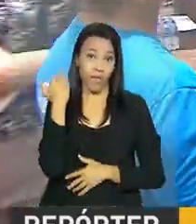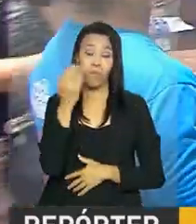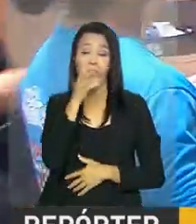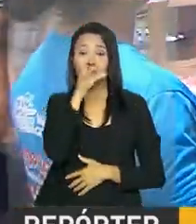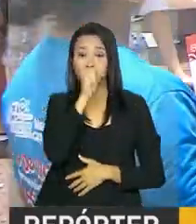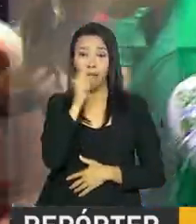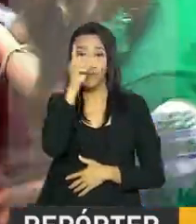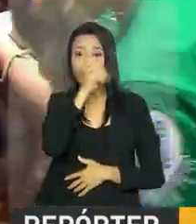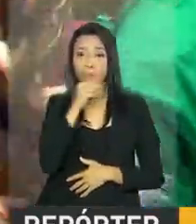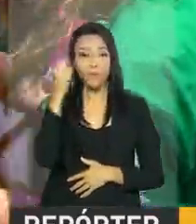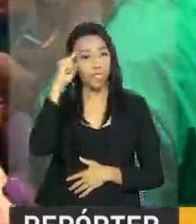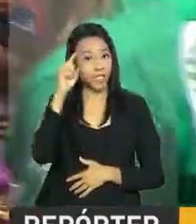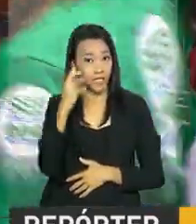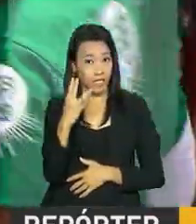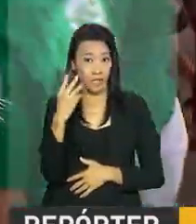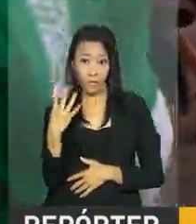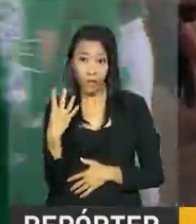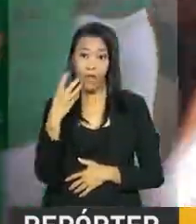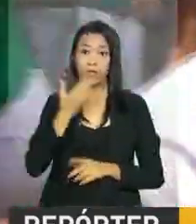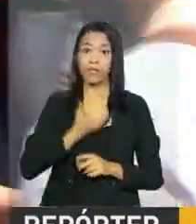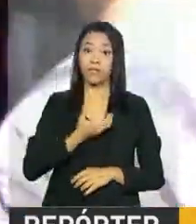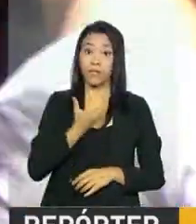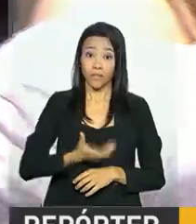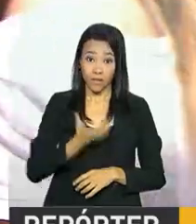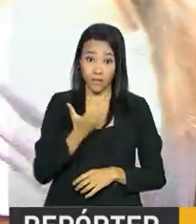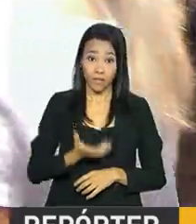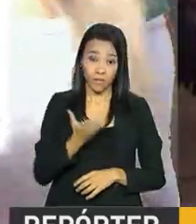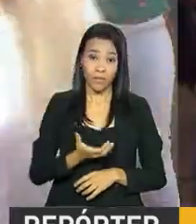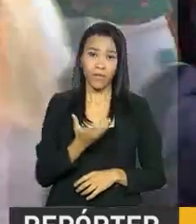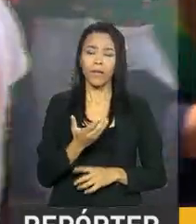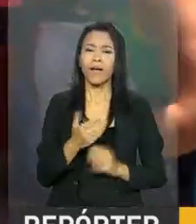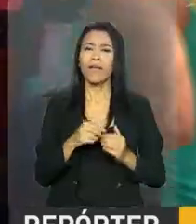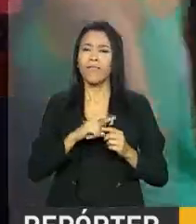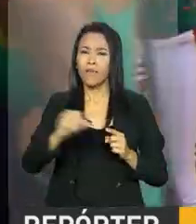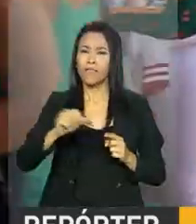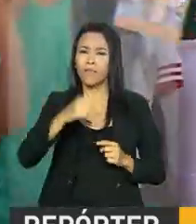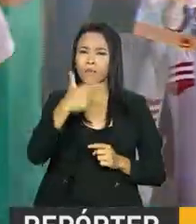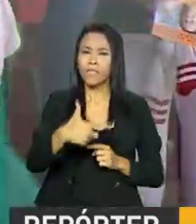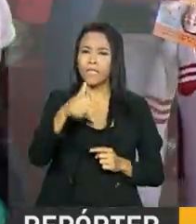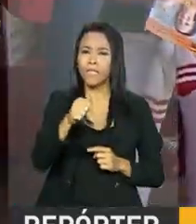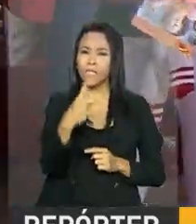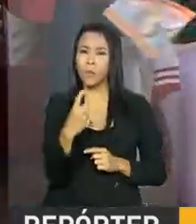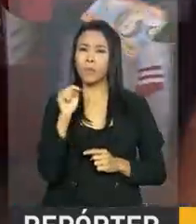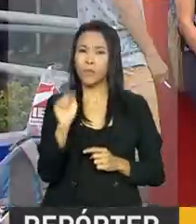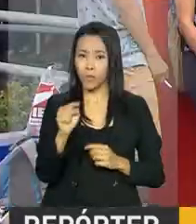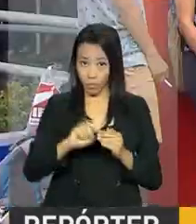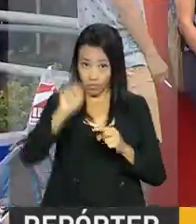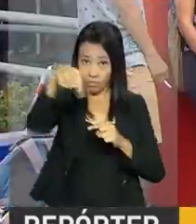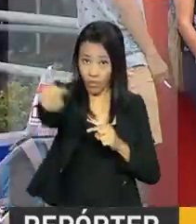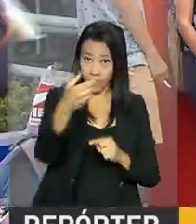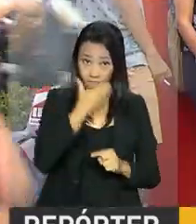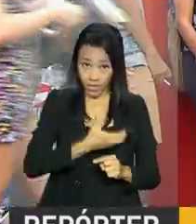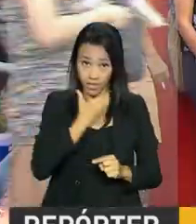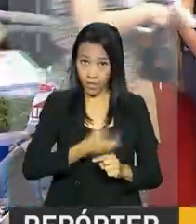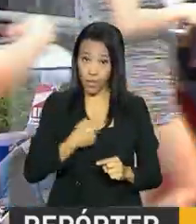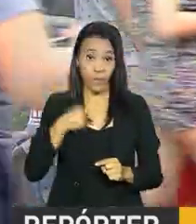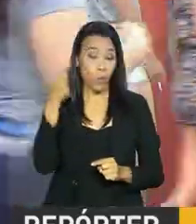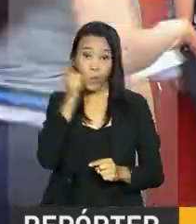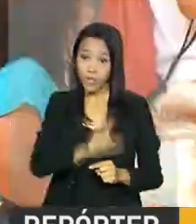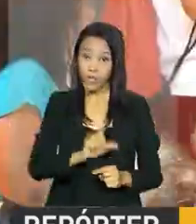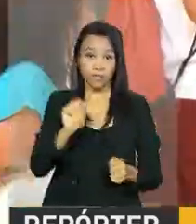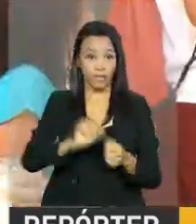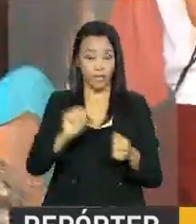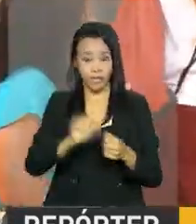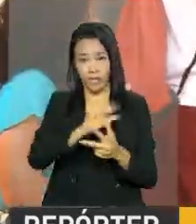3 e 4 de dezembro o exame vai ser aplicado para 271.000 candidatos que não puderam prestar